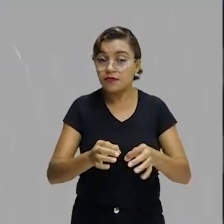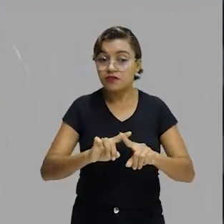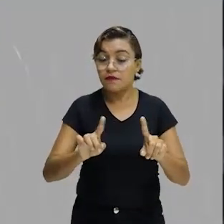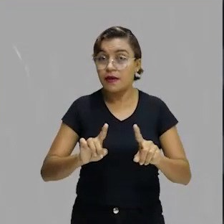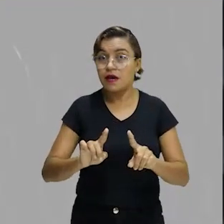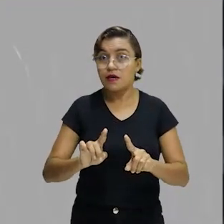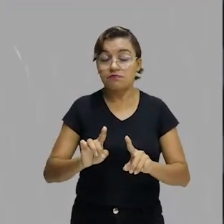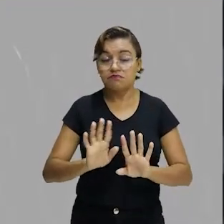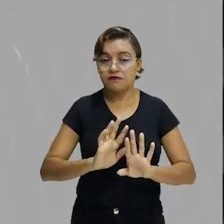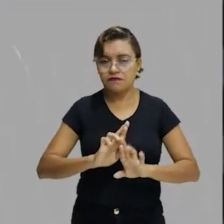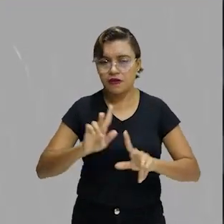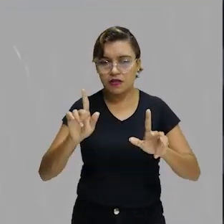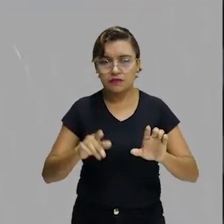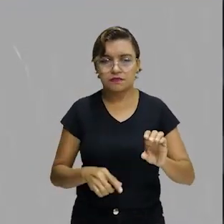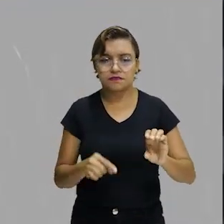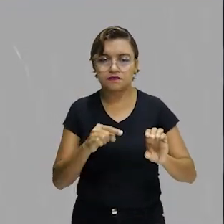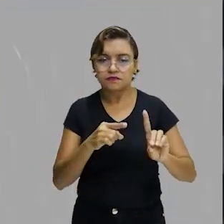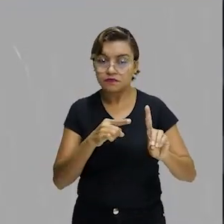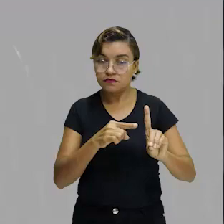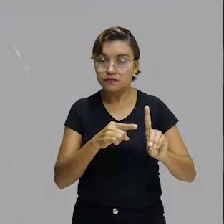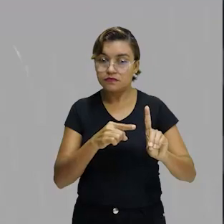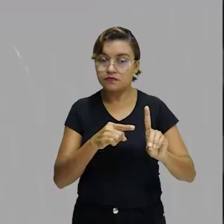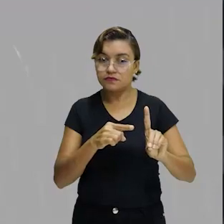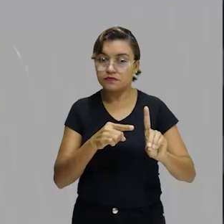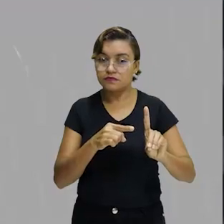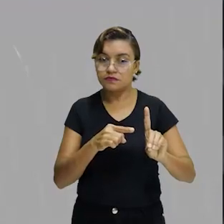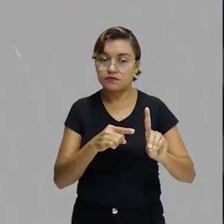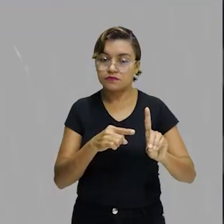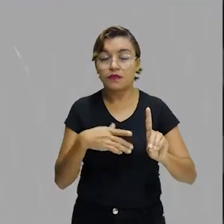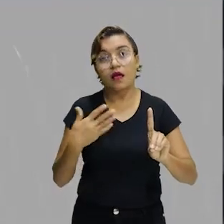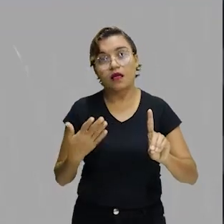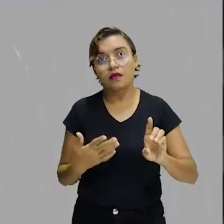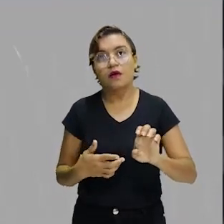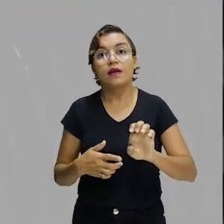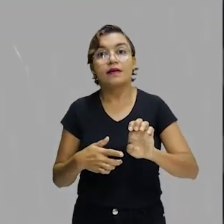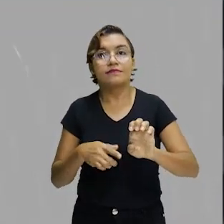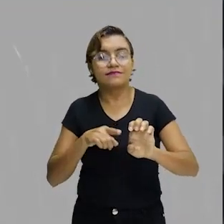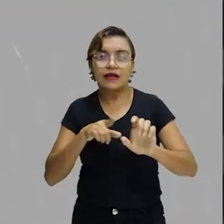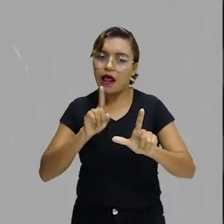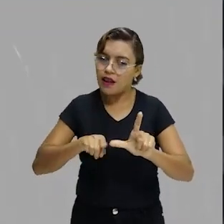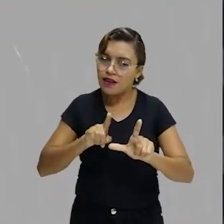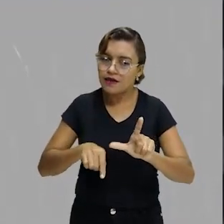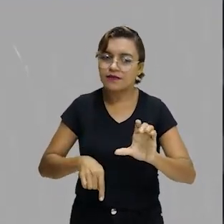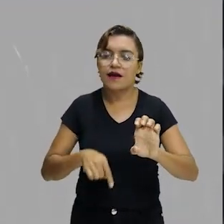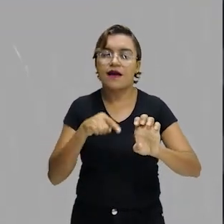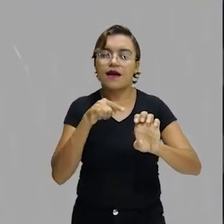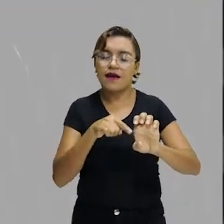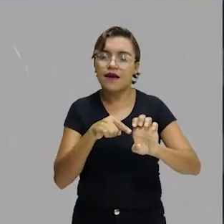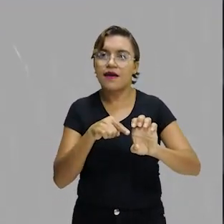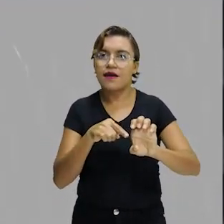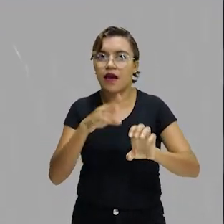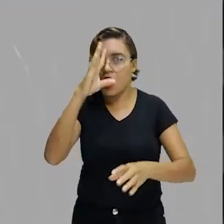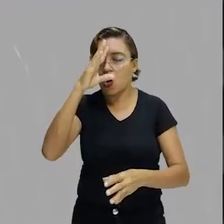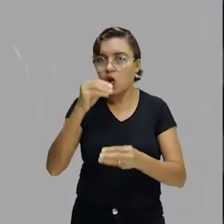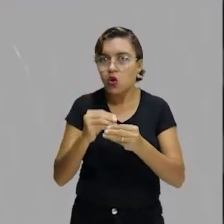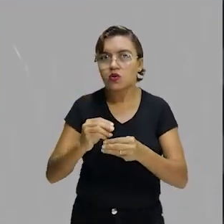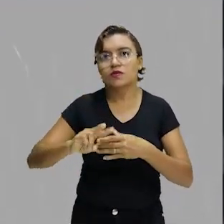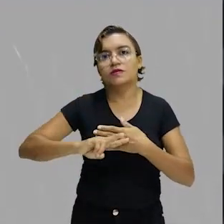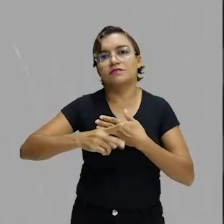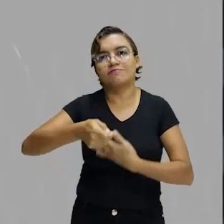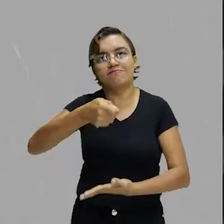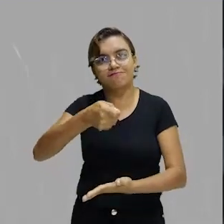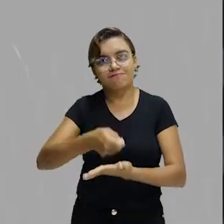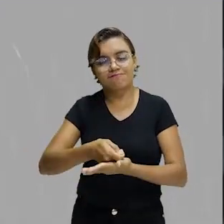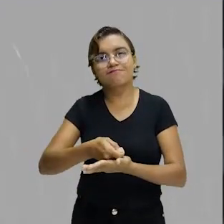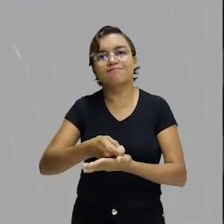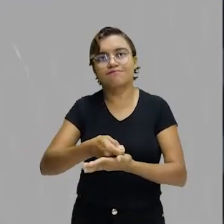válido. A conclusão é negativa? Também não. Então você vai marcar a letra E, a conclusão como consequência